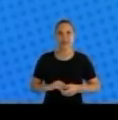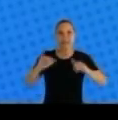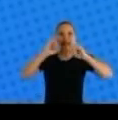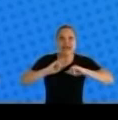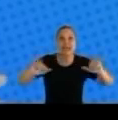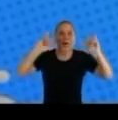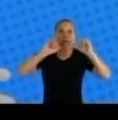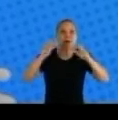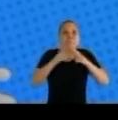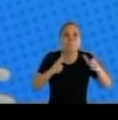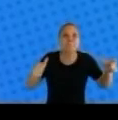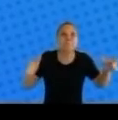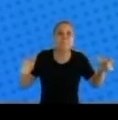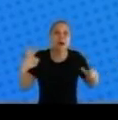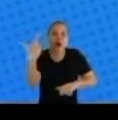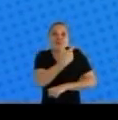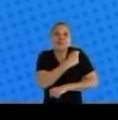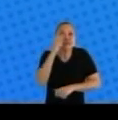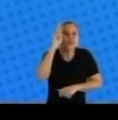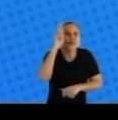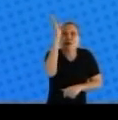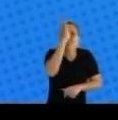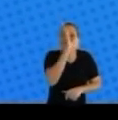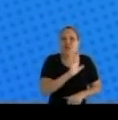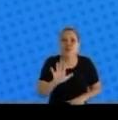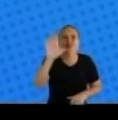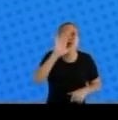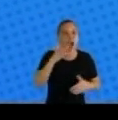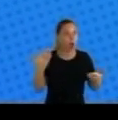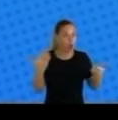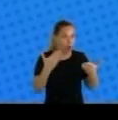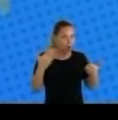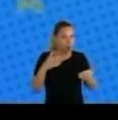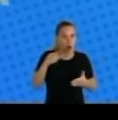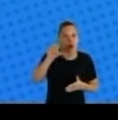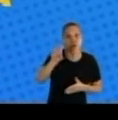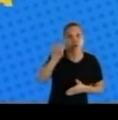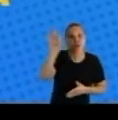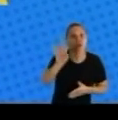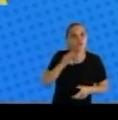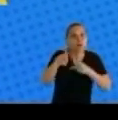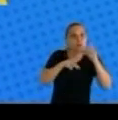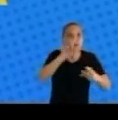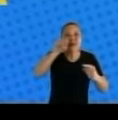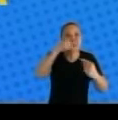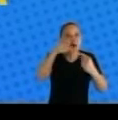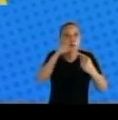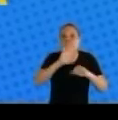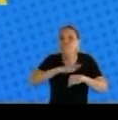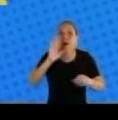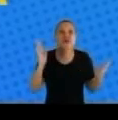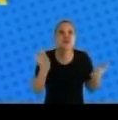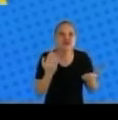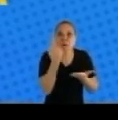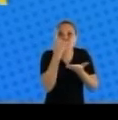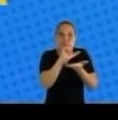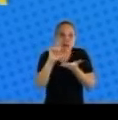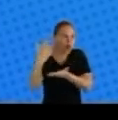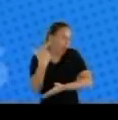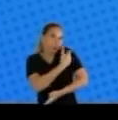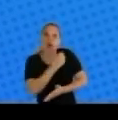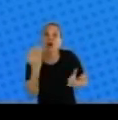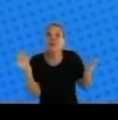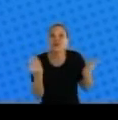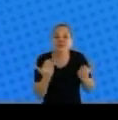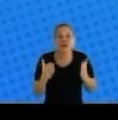Temos a maior campanha de vacinação da história do Brasil. E agora, mais de 90% do público-alvo já tomaram a primeira